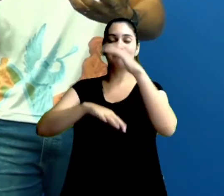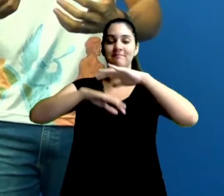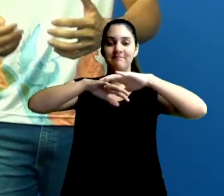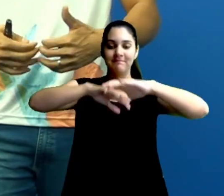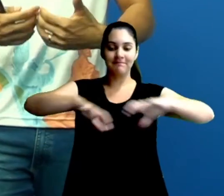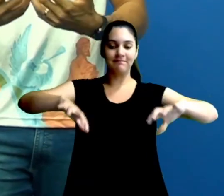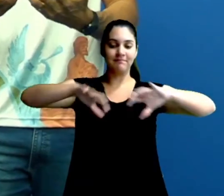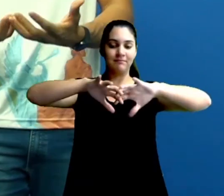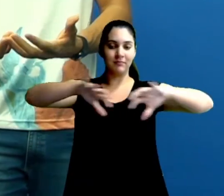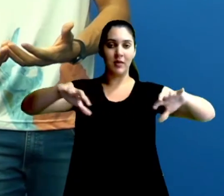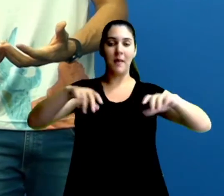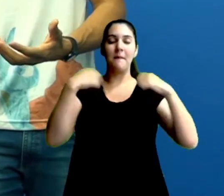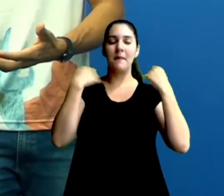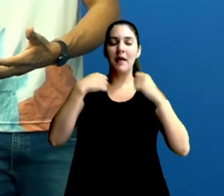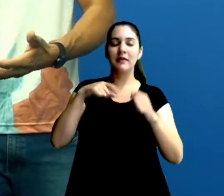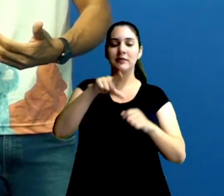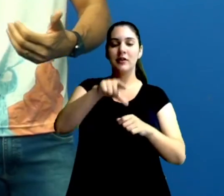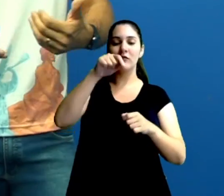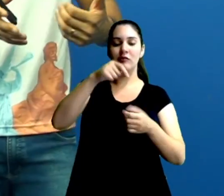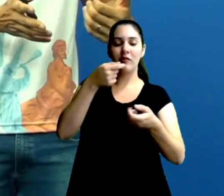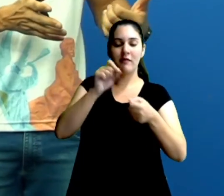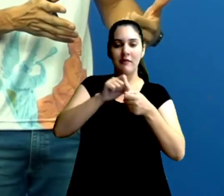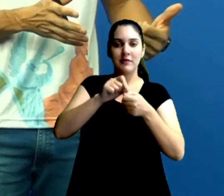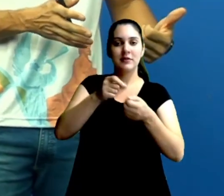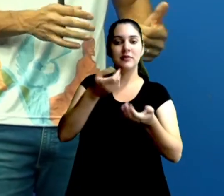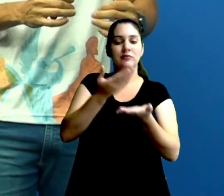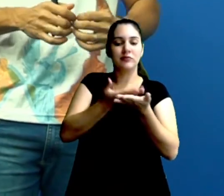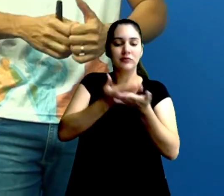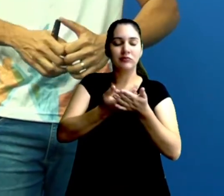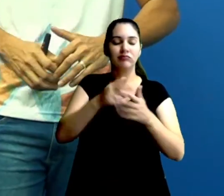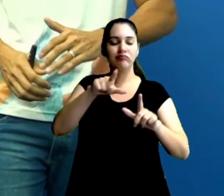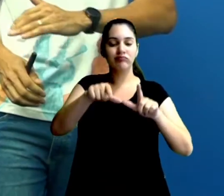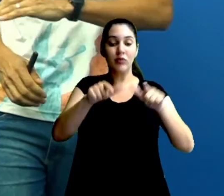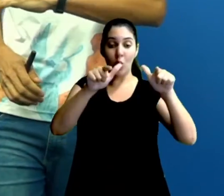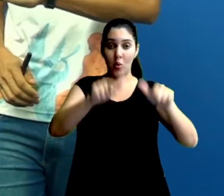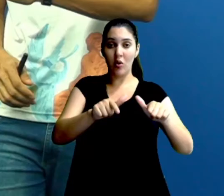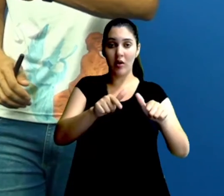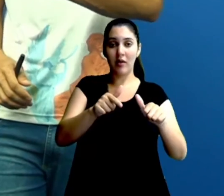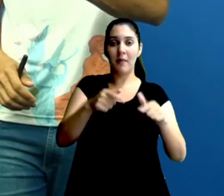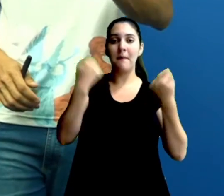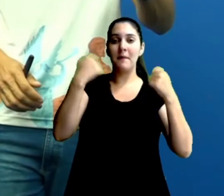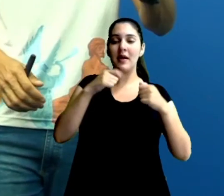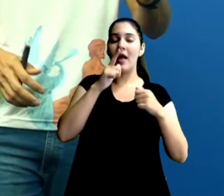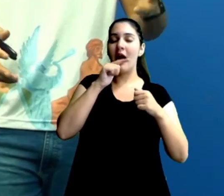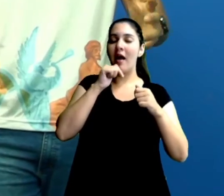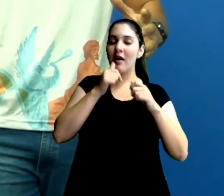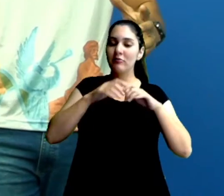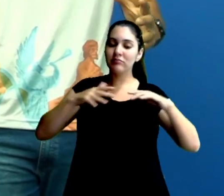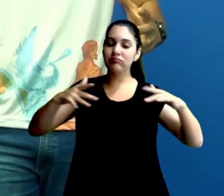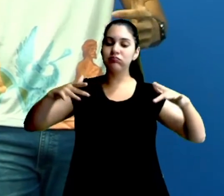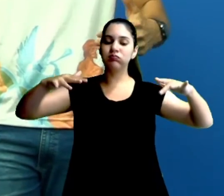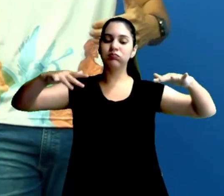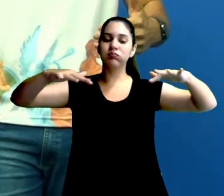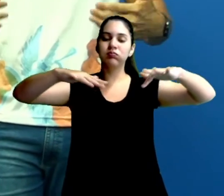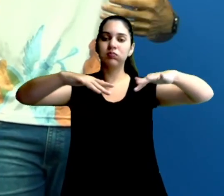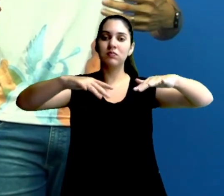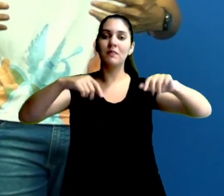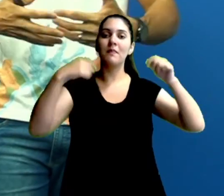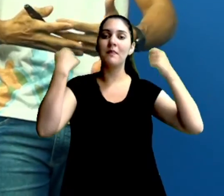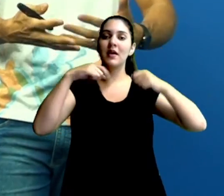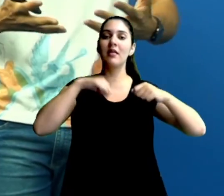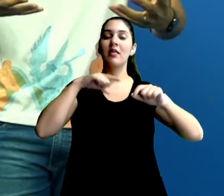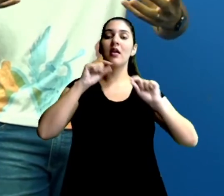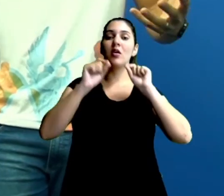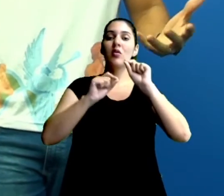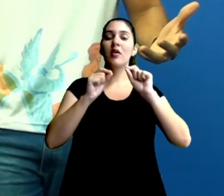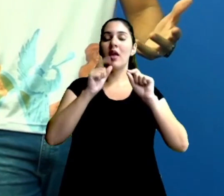se escolher, fazer um estudo, se escolher uma determinada localidade e aquela localidade ela vai ser inundada, porque precisa se ter uma